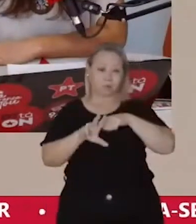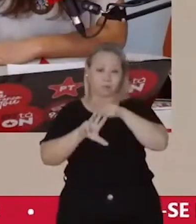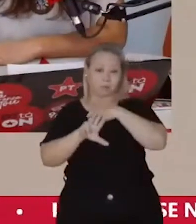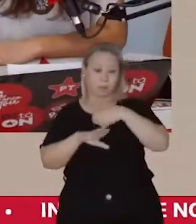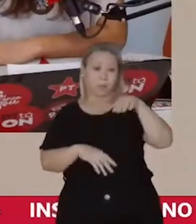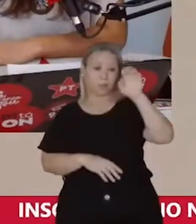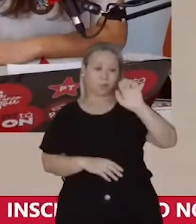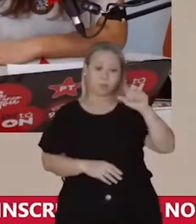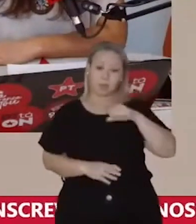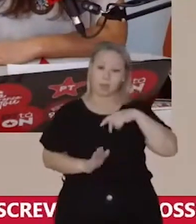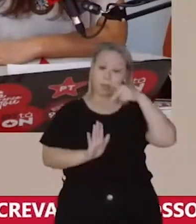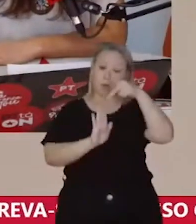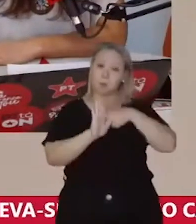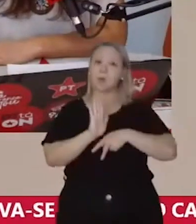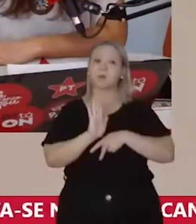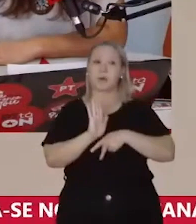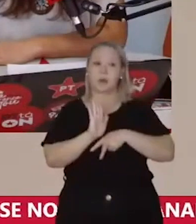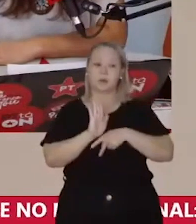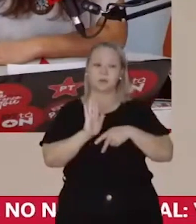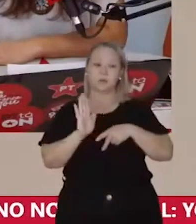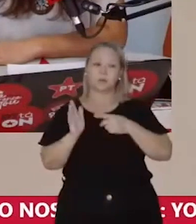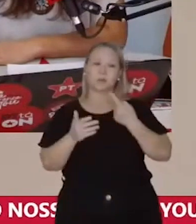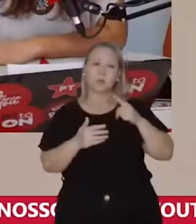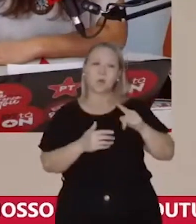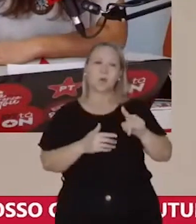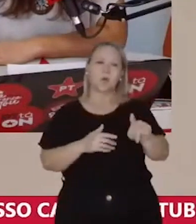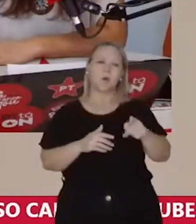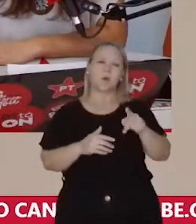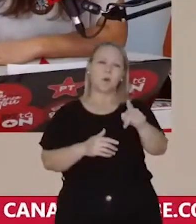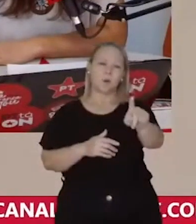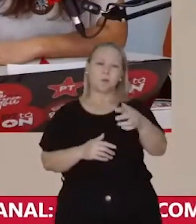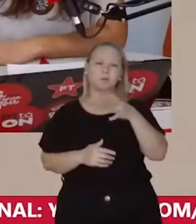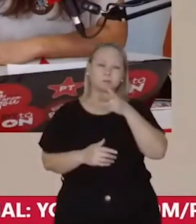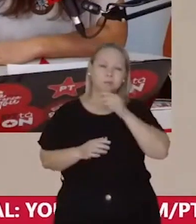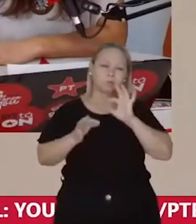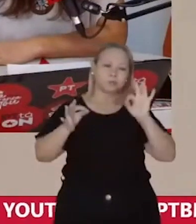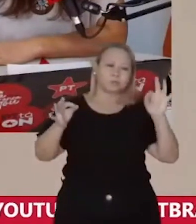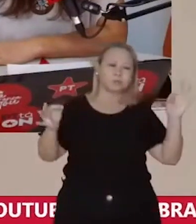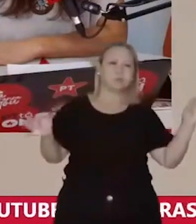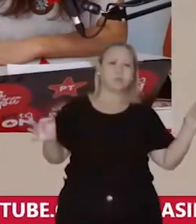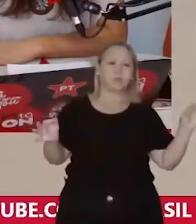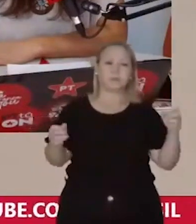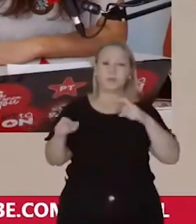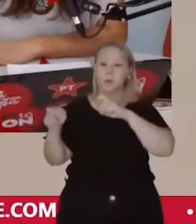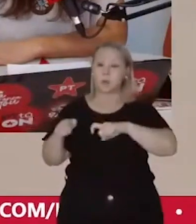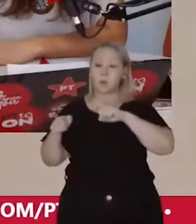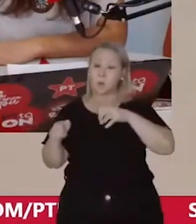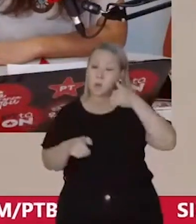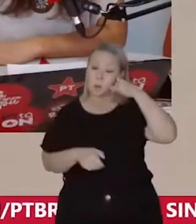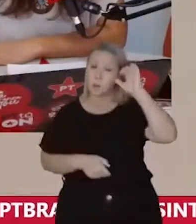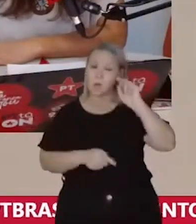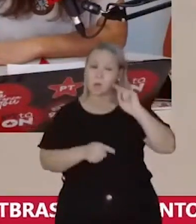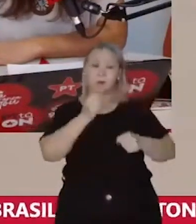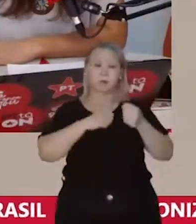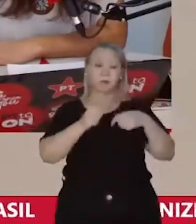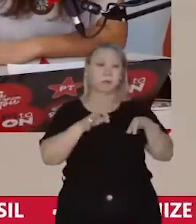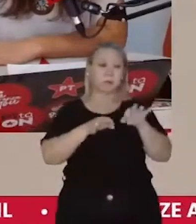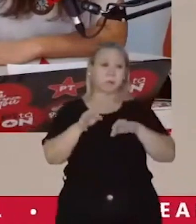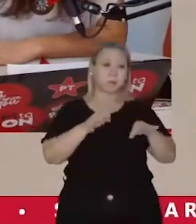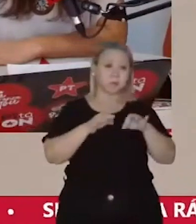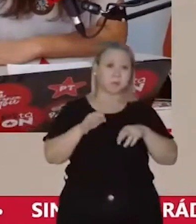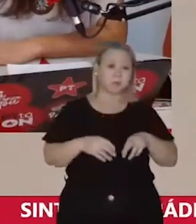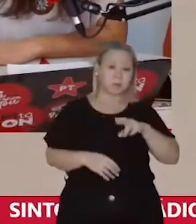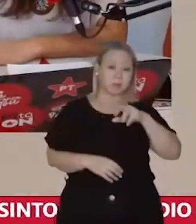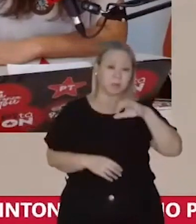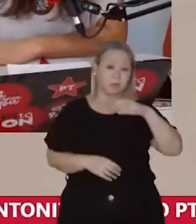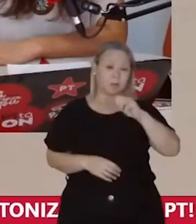tem um projeto de longo prazo. Se nós deixarmos na mão do mercado, o próprio agronegócio vai se inviabilizar. O Ricardo aqui, por